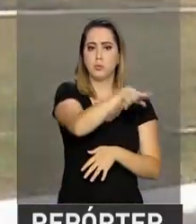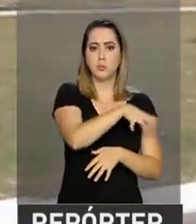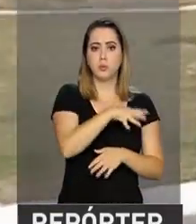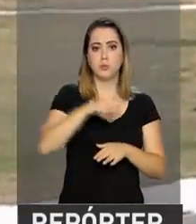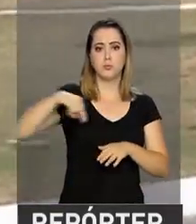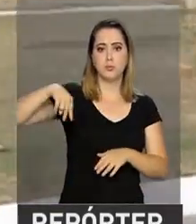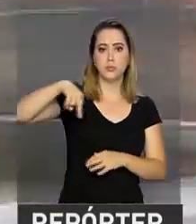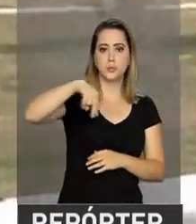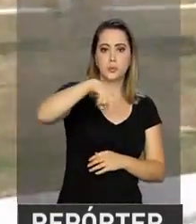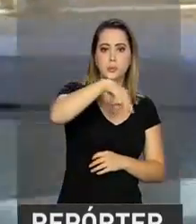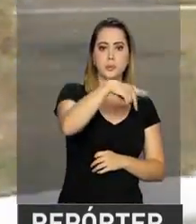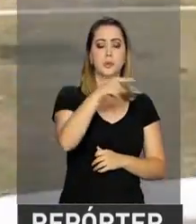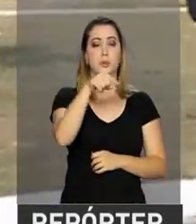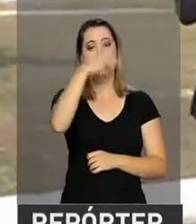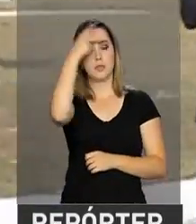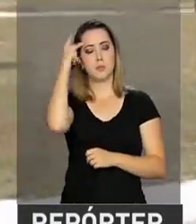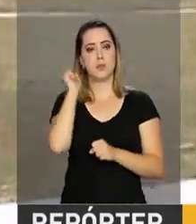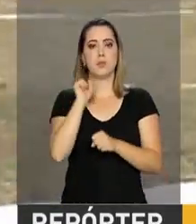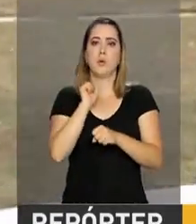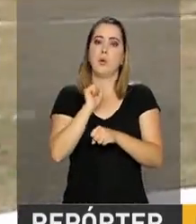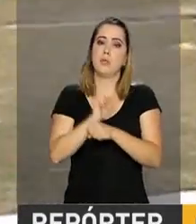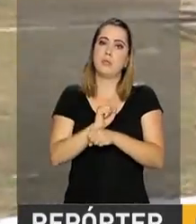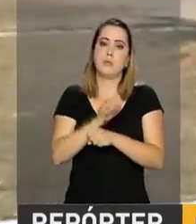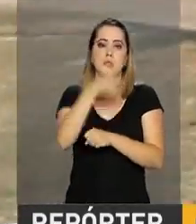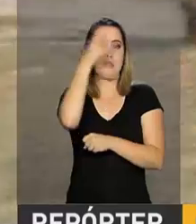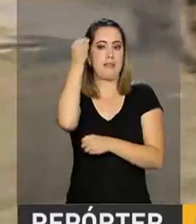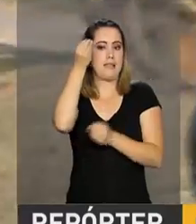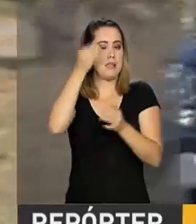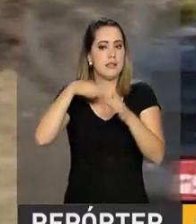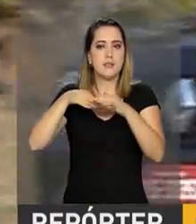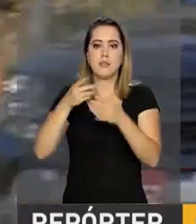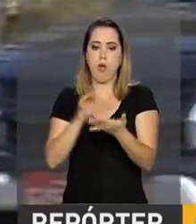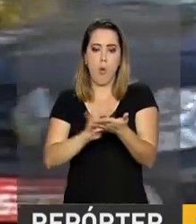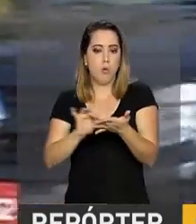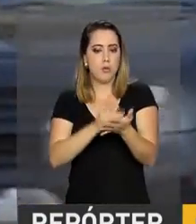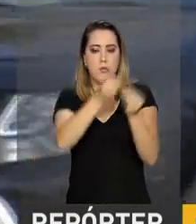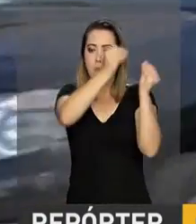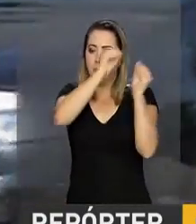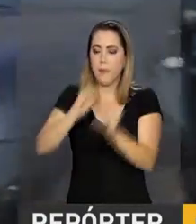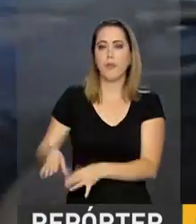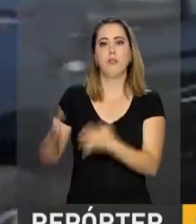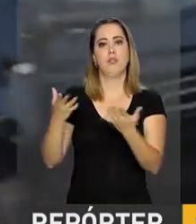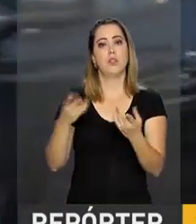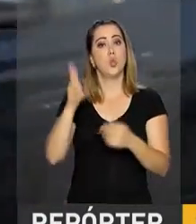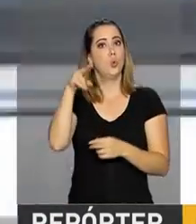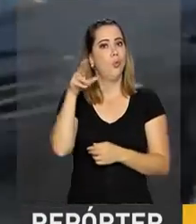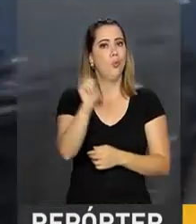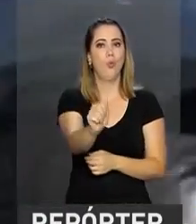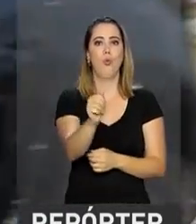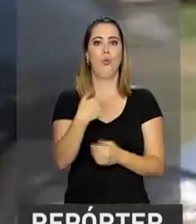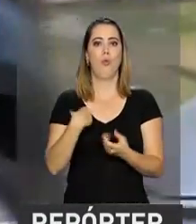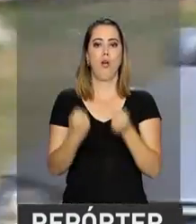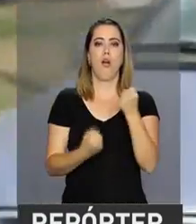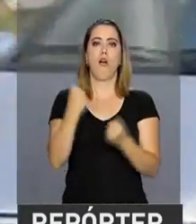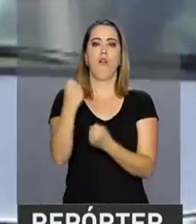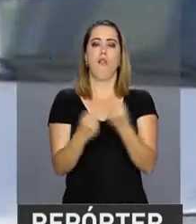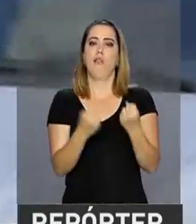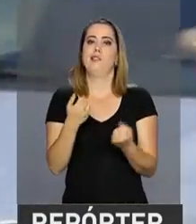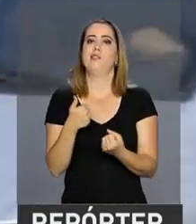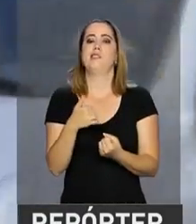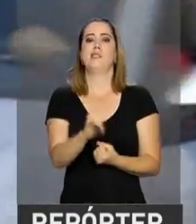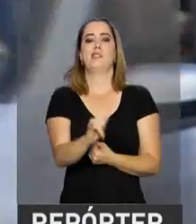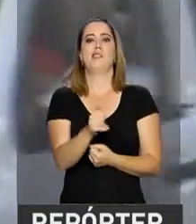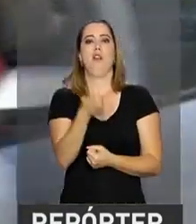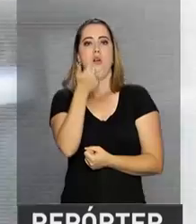e para os motoristas esquecer o celular na hora de dirigir e jamais assumir o volante